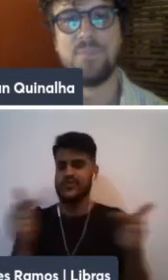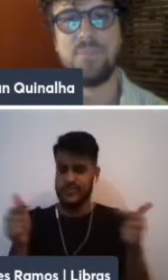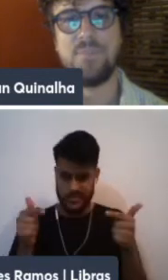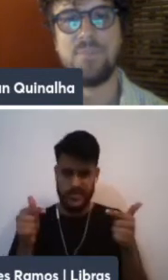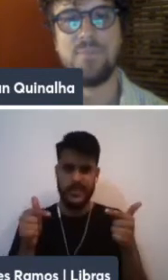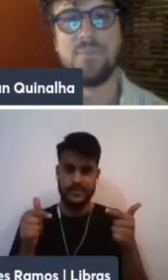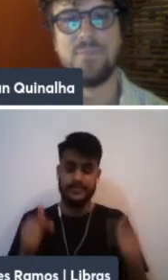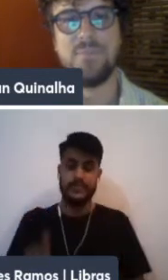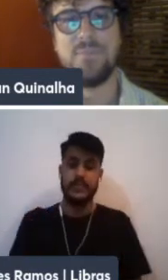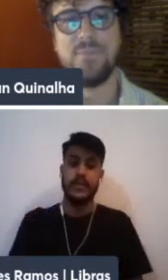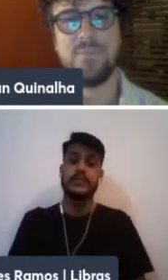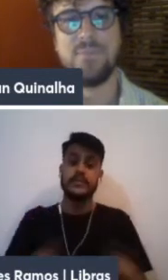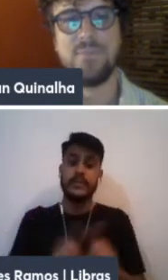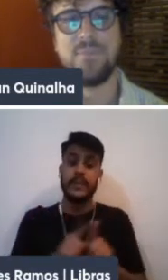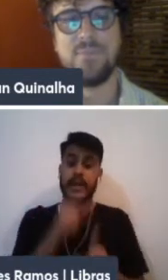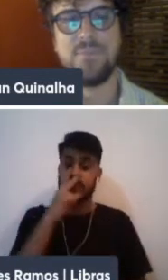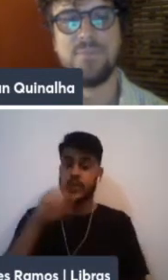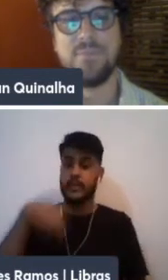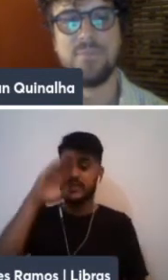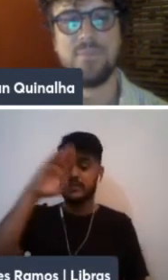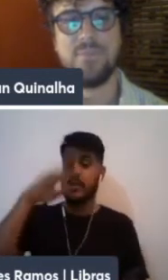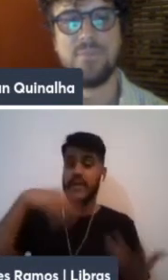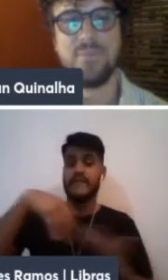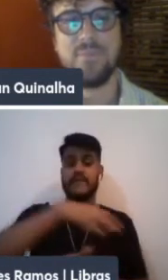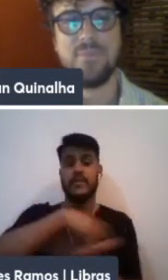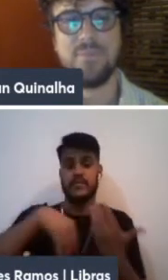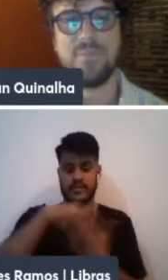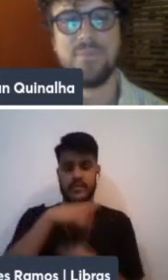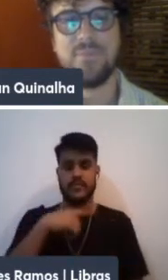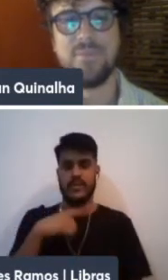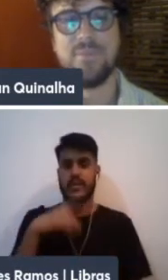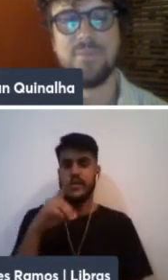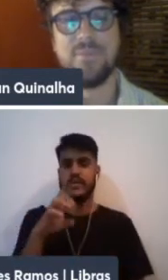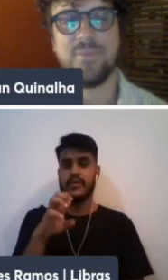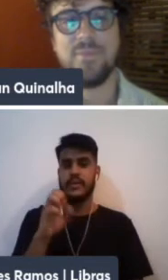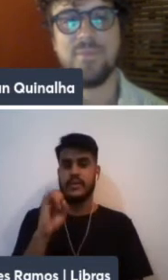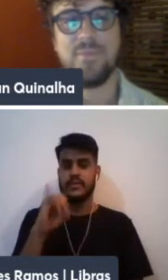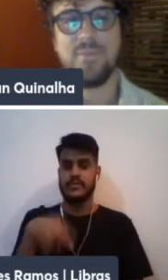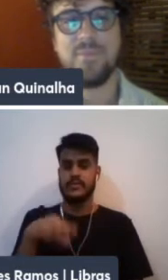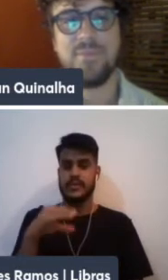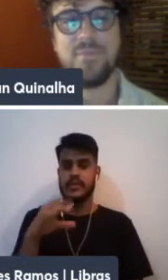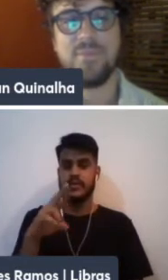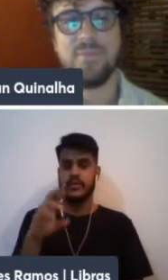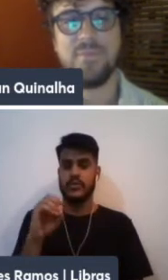E essa foi a grande revolução do Dizzy Croquettes, não é? Porque